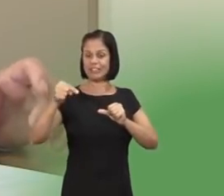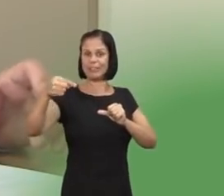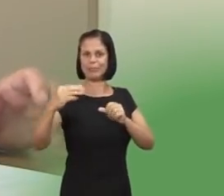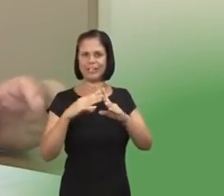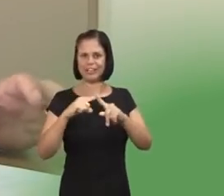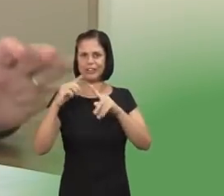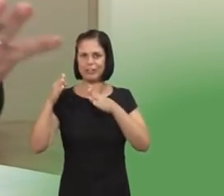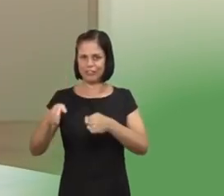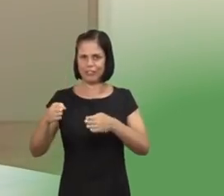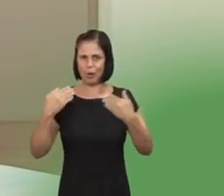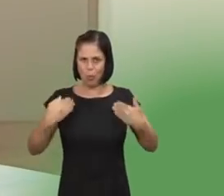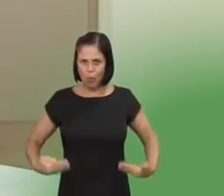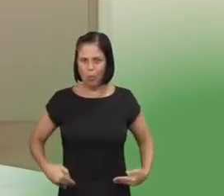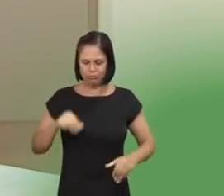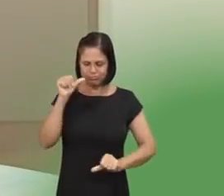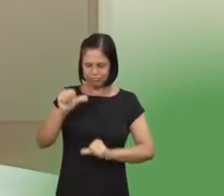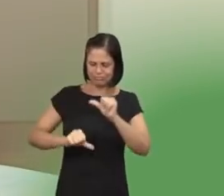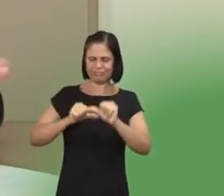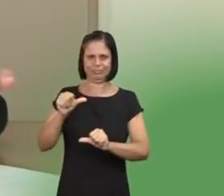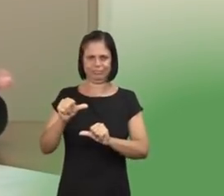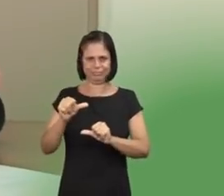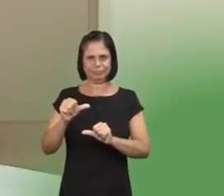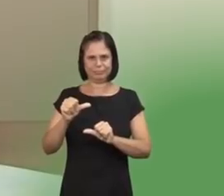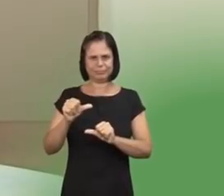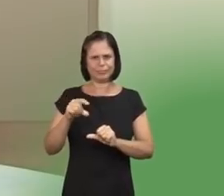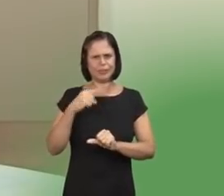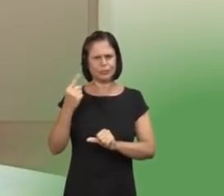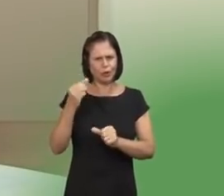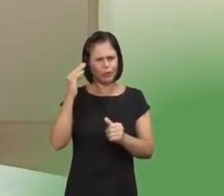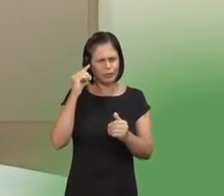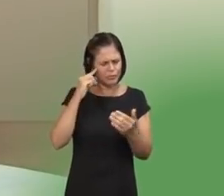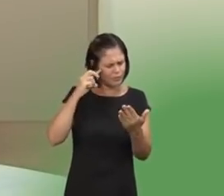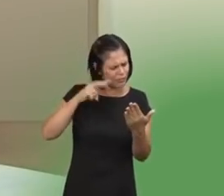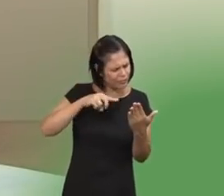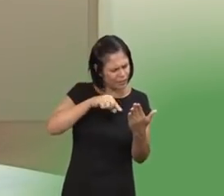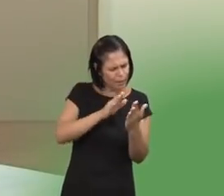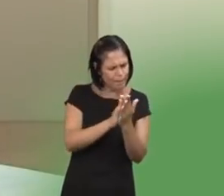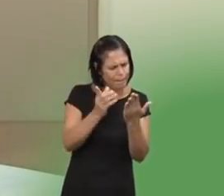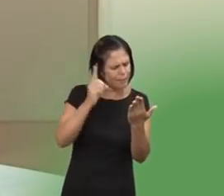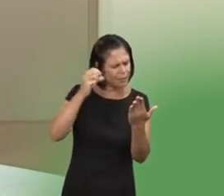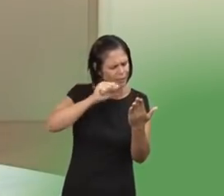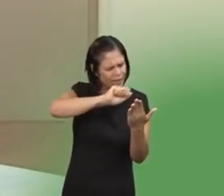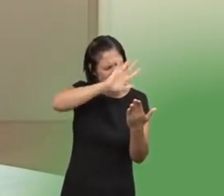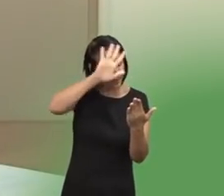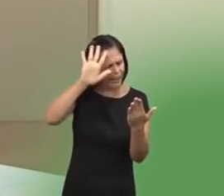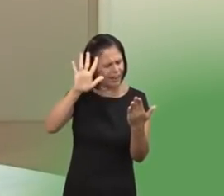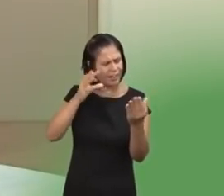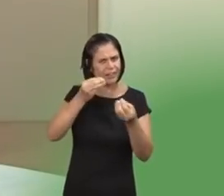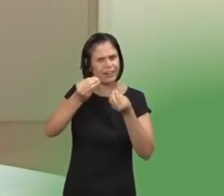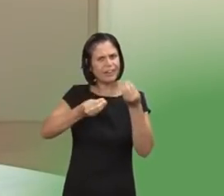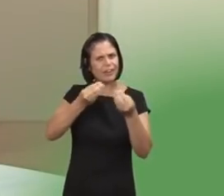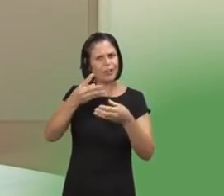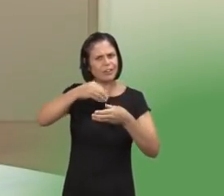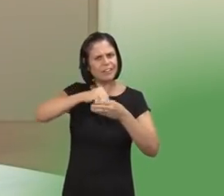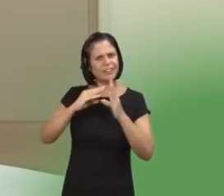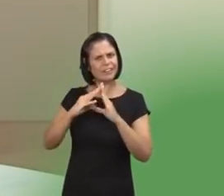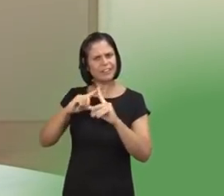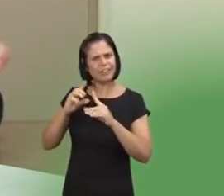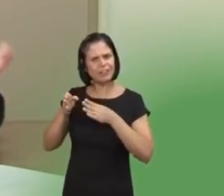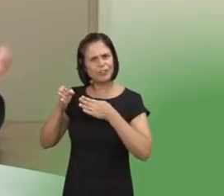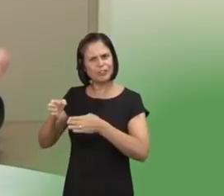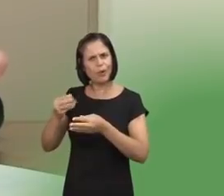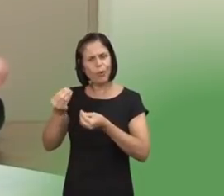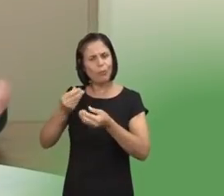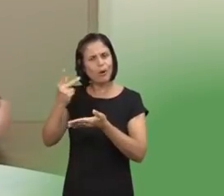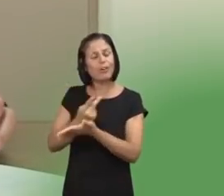incorruptível. Aí agora a maneira como nós vamos ver claramente na Bíblia o momento na vida, na existência da igreja